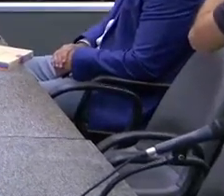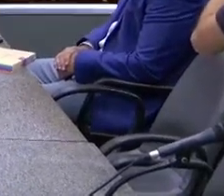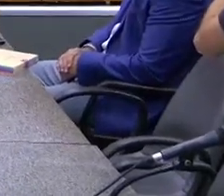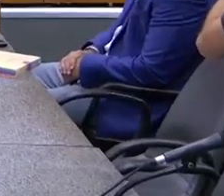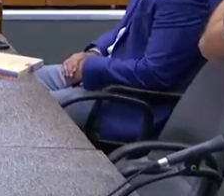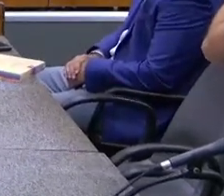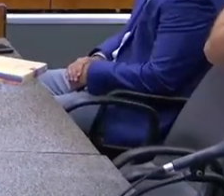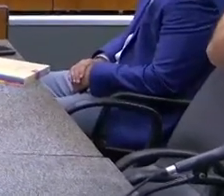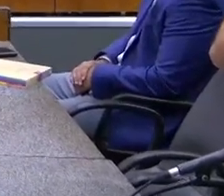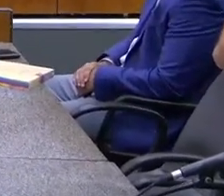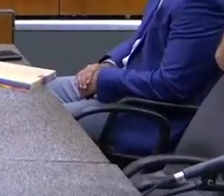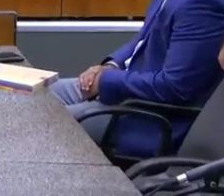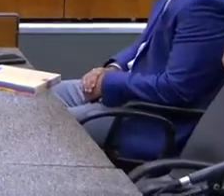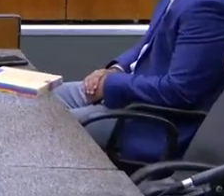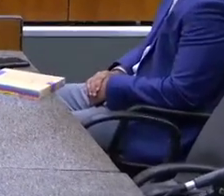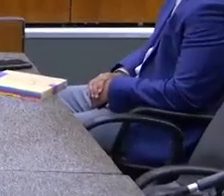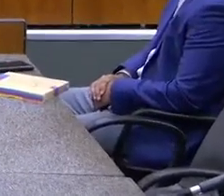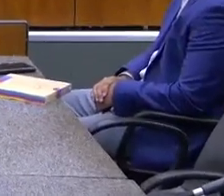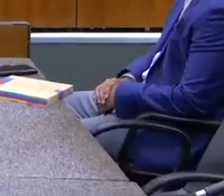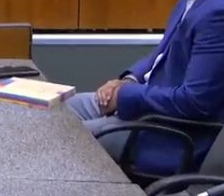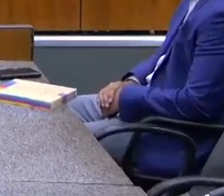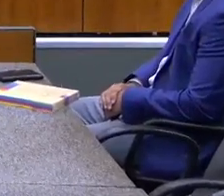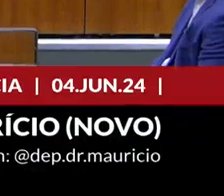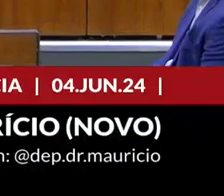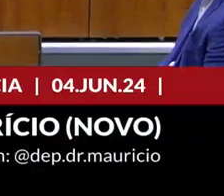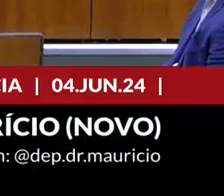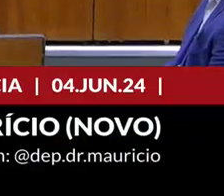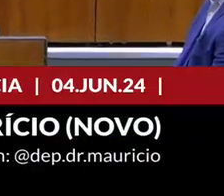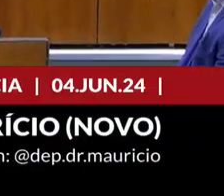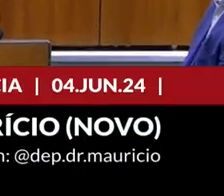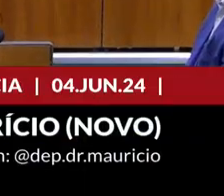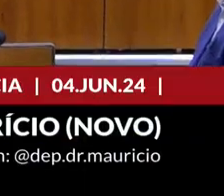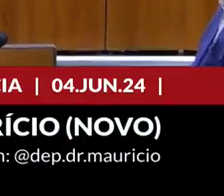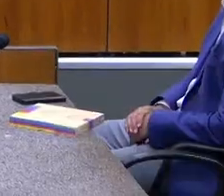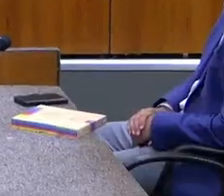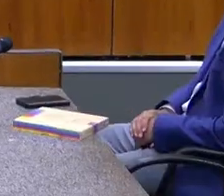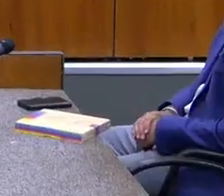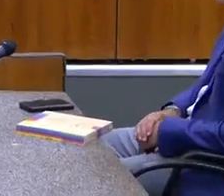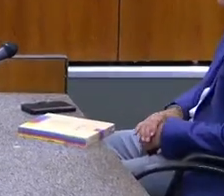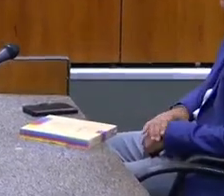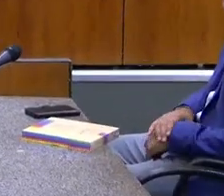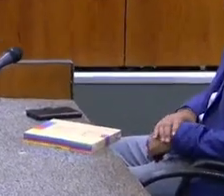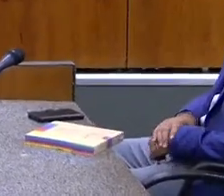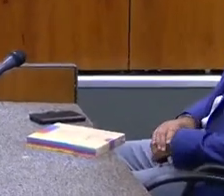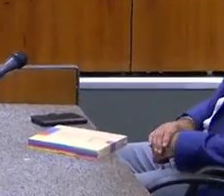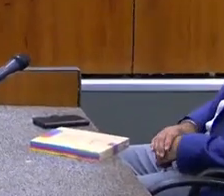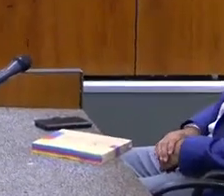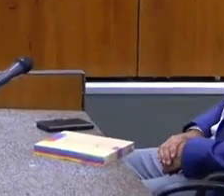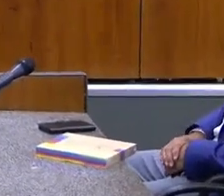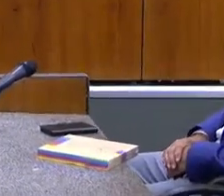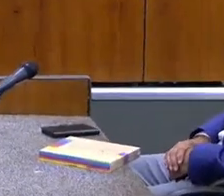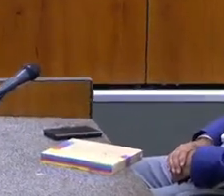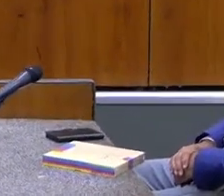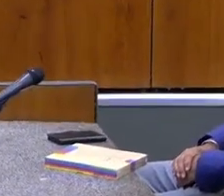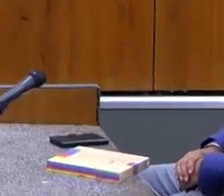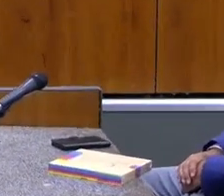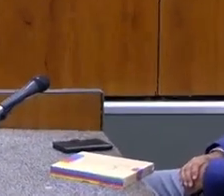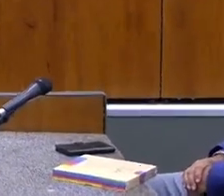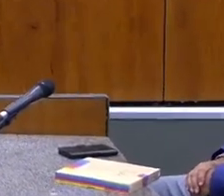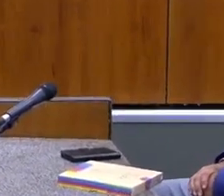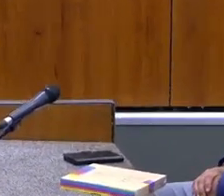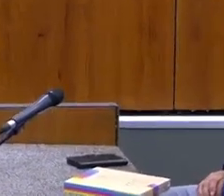façam seu registro biométrico no terminal a presidência nos termos do parágrafo primeiro do artigo 132 do Regimento